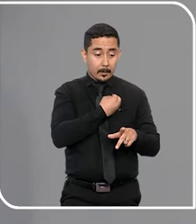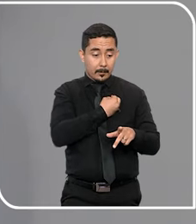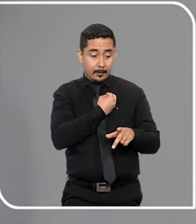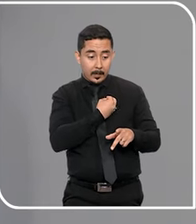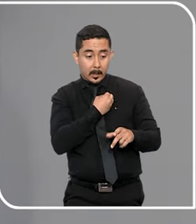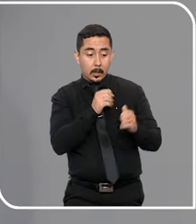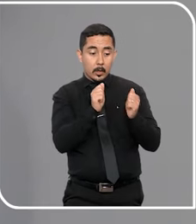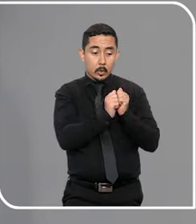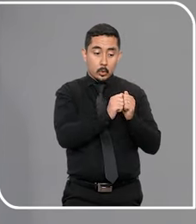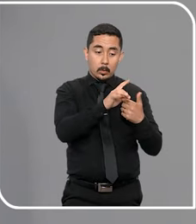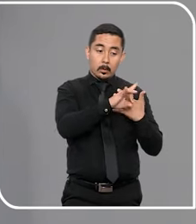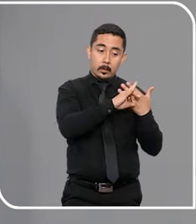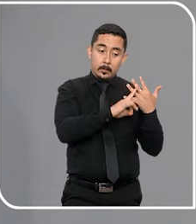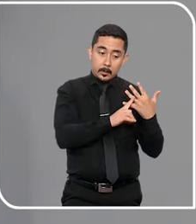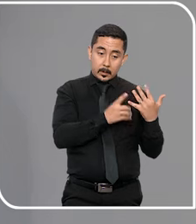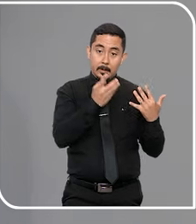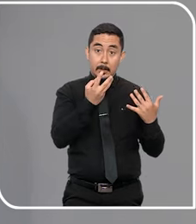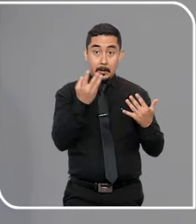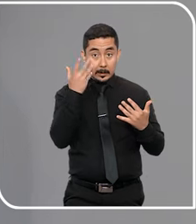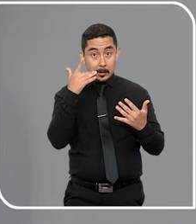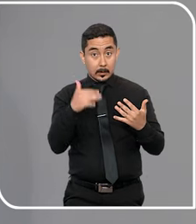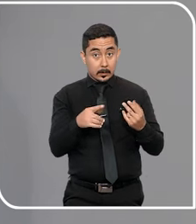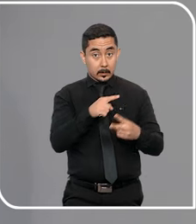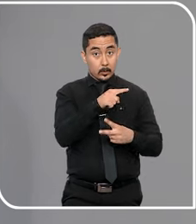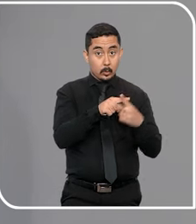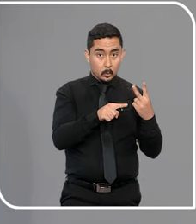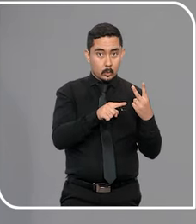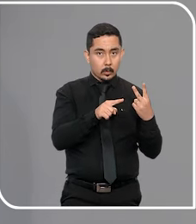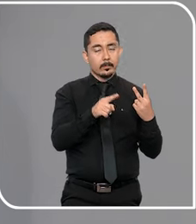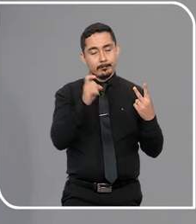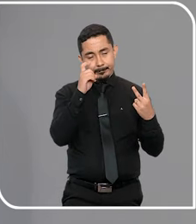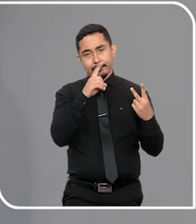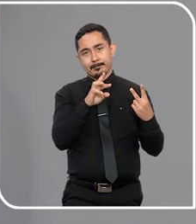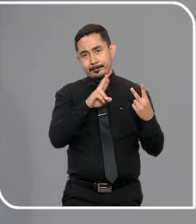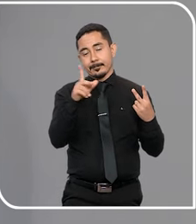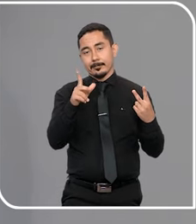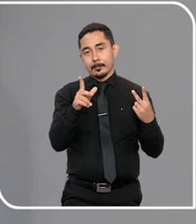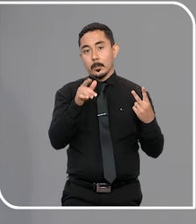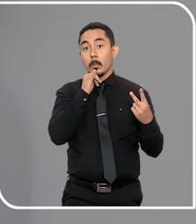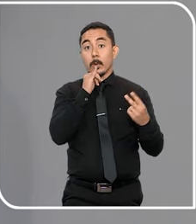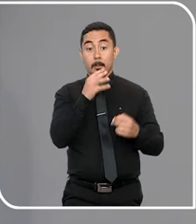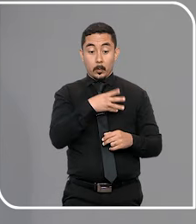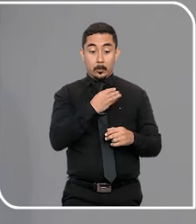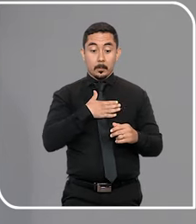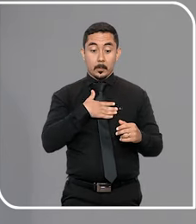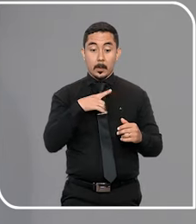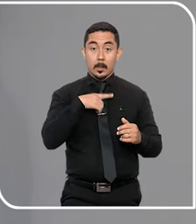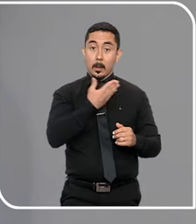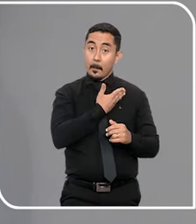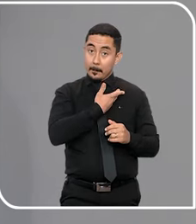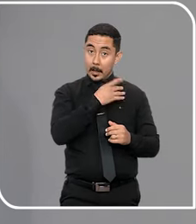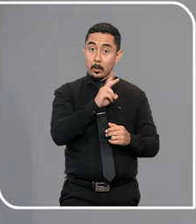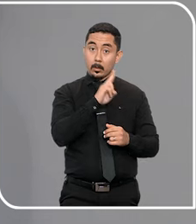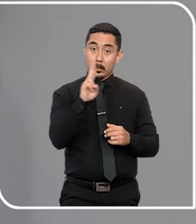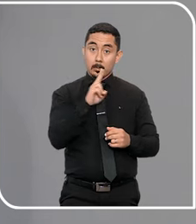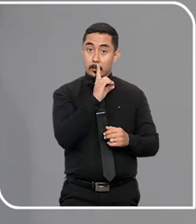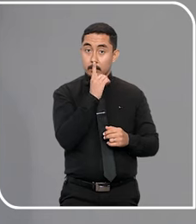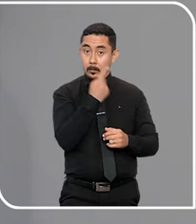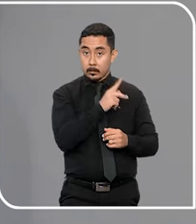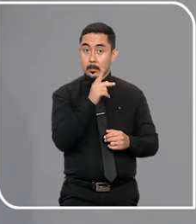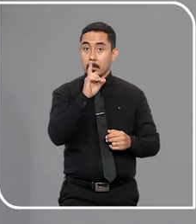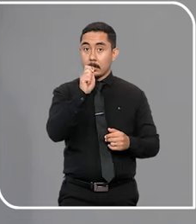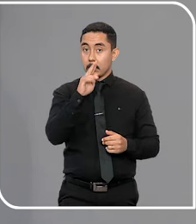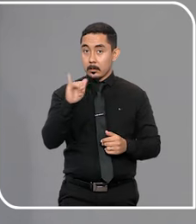criança que convive com a criança que tem uma deficiência o meu filho tem um amiguinho né que o nome dele é